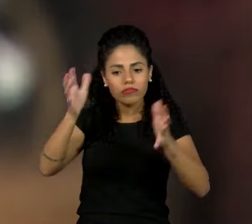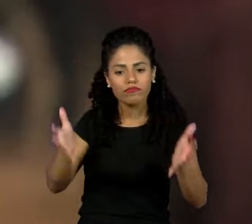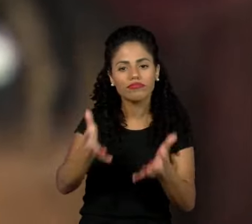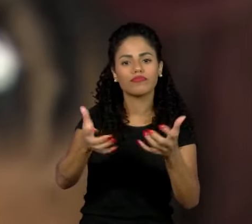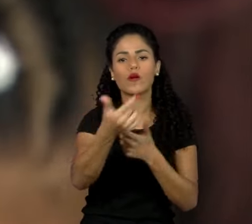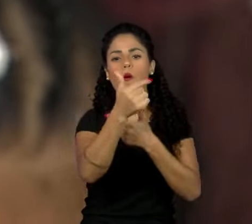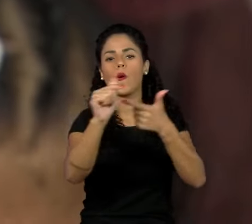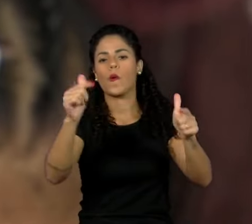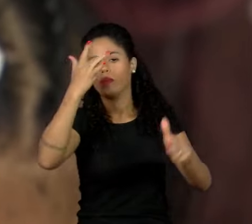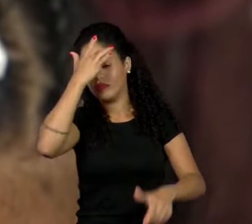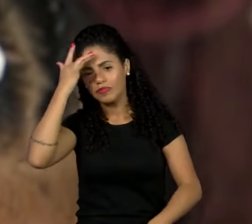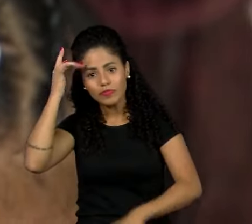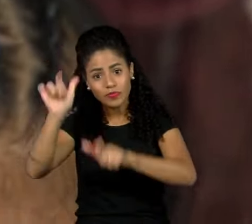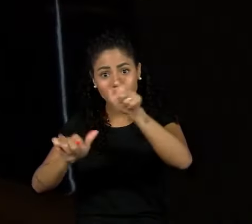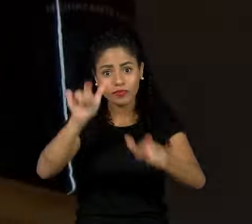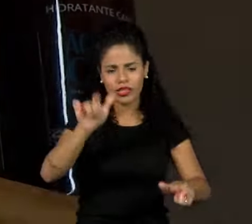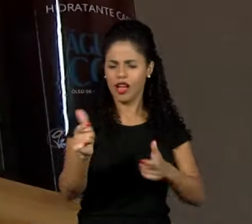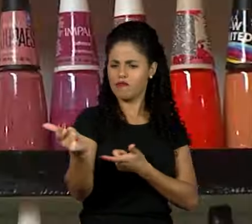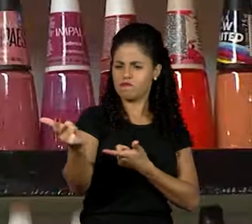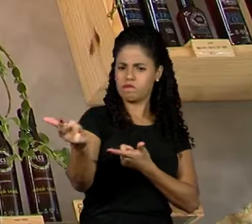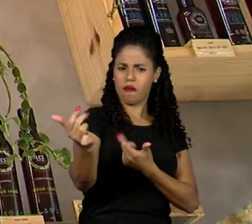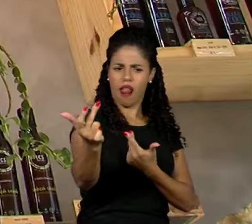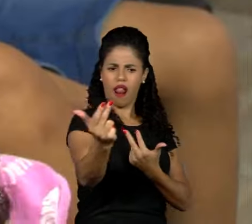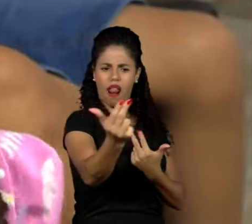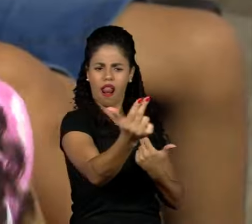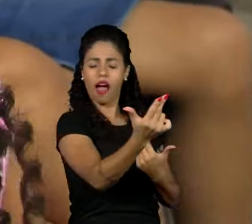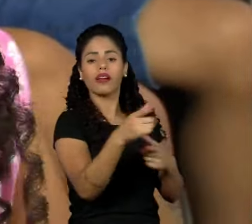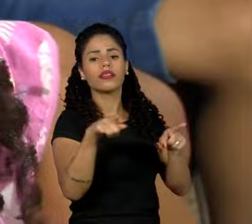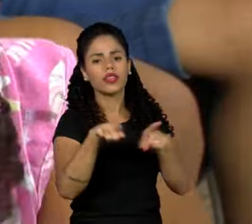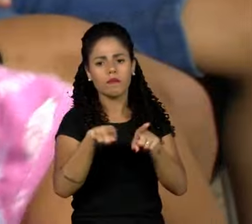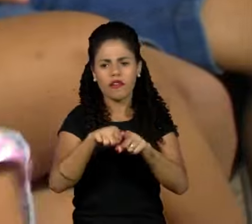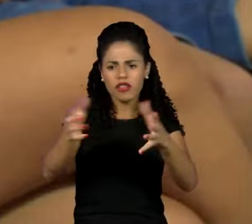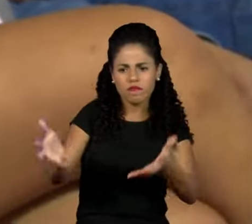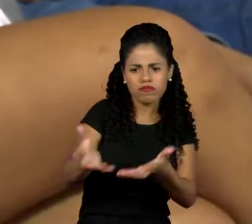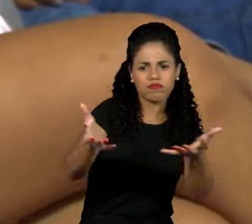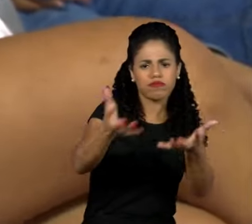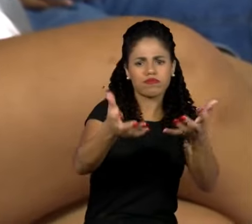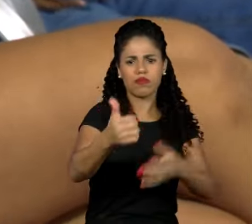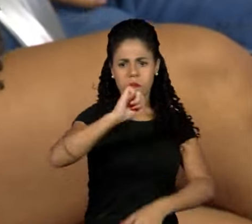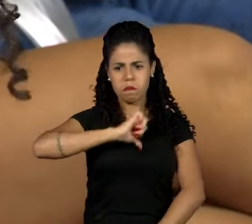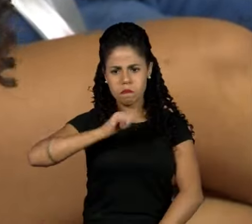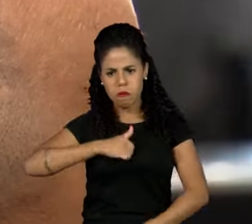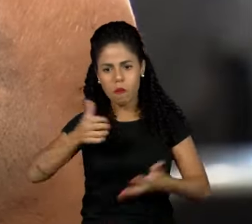minha, mas de pessoas como eu, sejam elevadas, né? E isso é extremamente